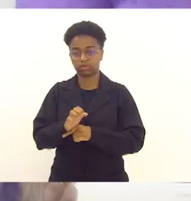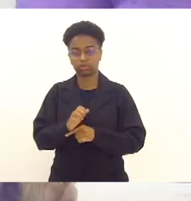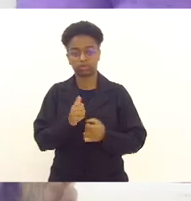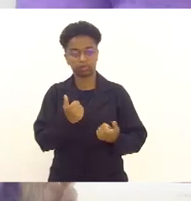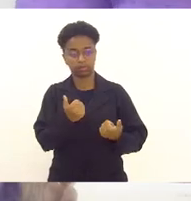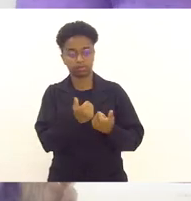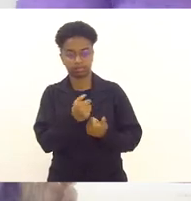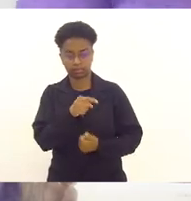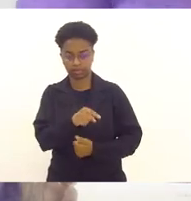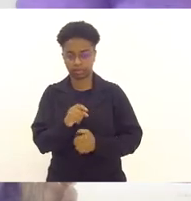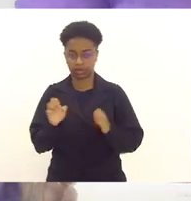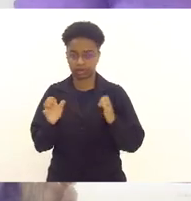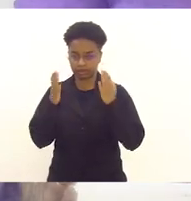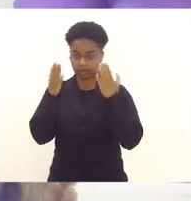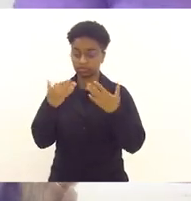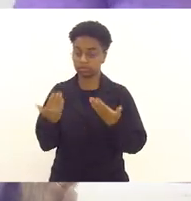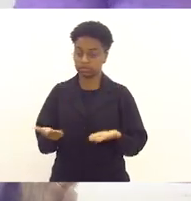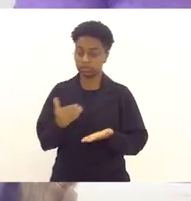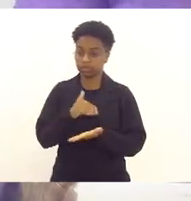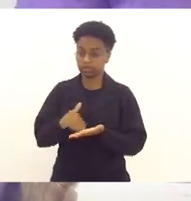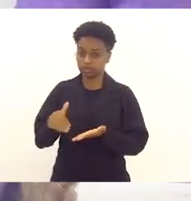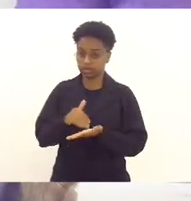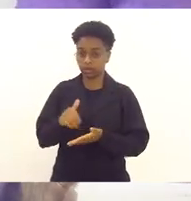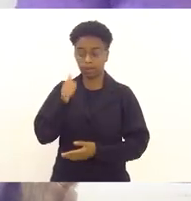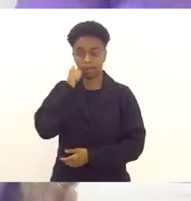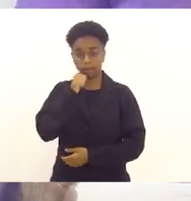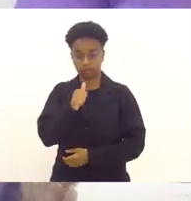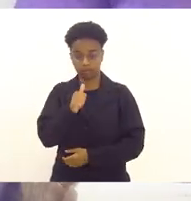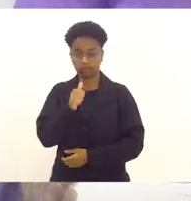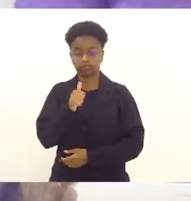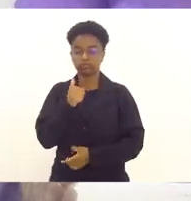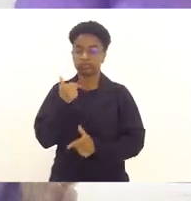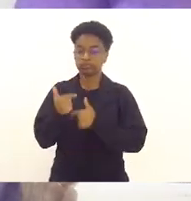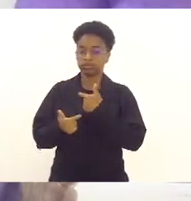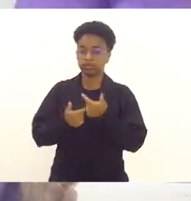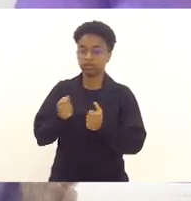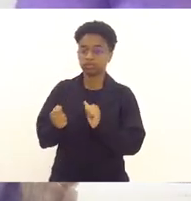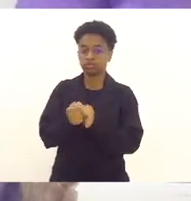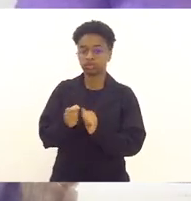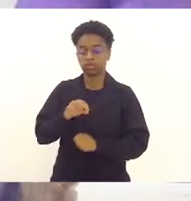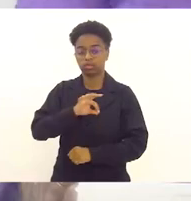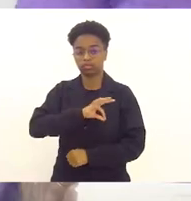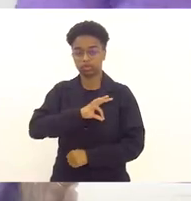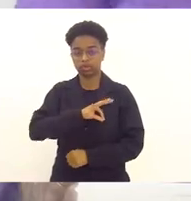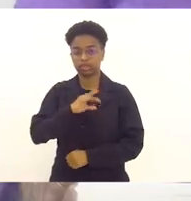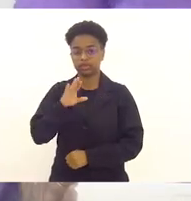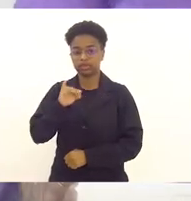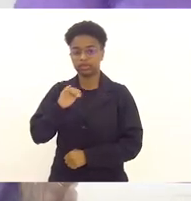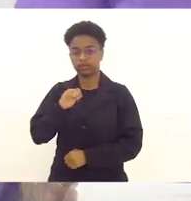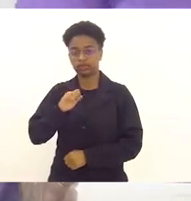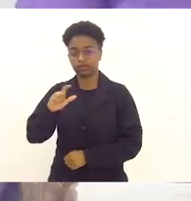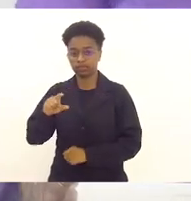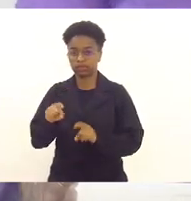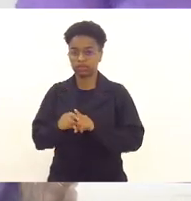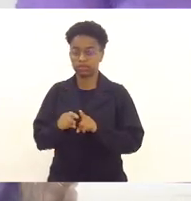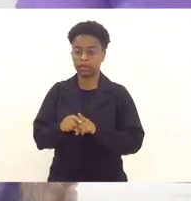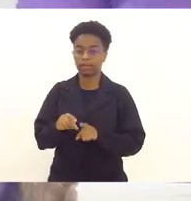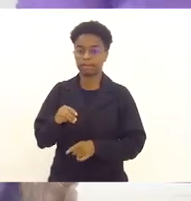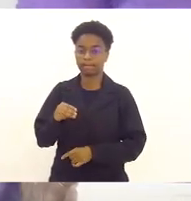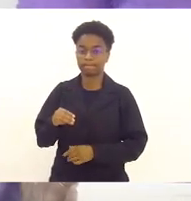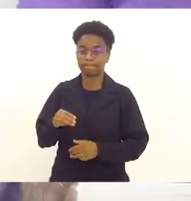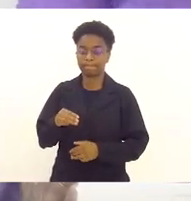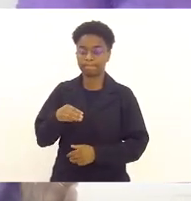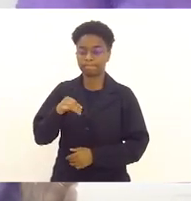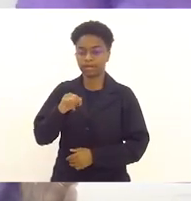Então a secretaria da mulher ela tá trabalhando com as polícias civis e militar junto com a Patrulha Maria da